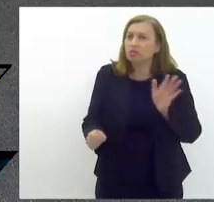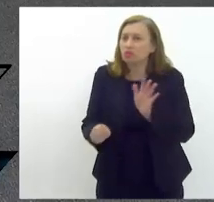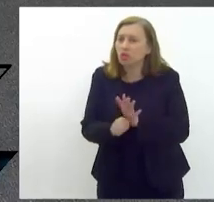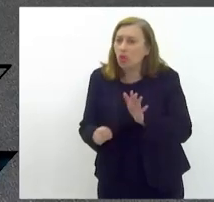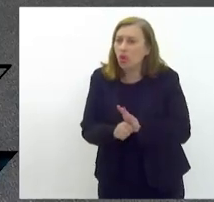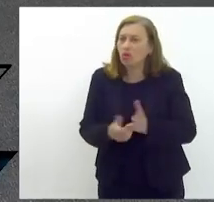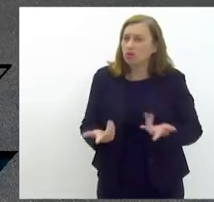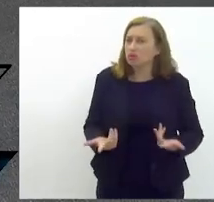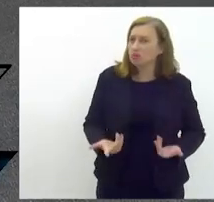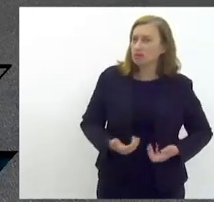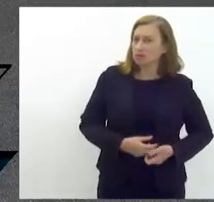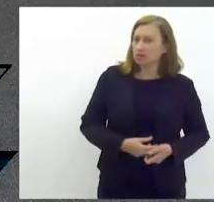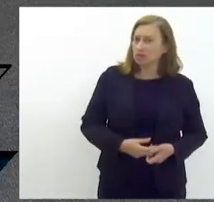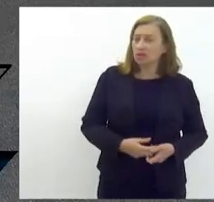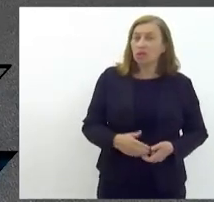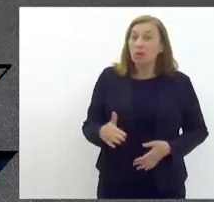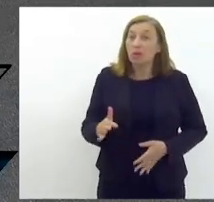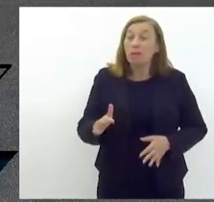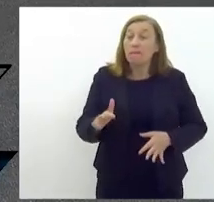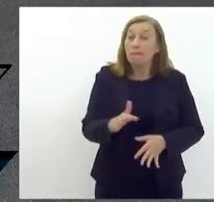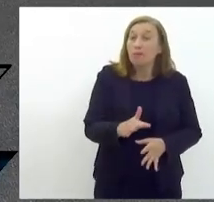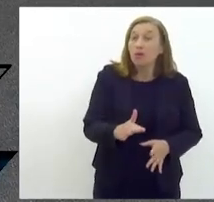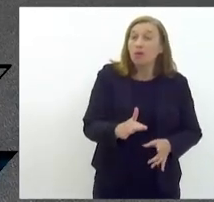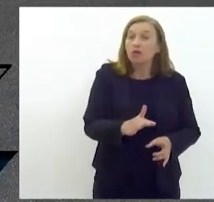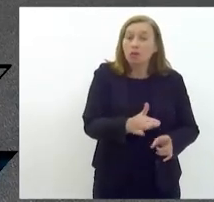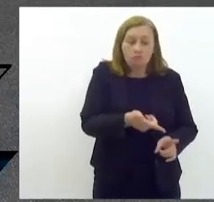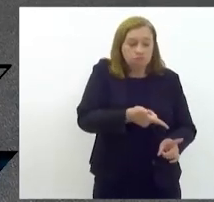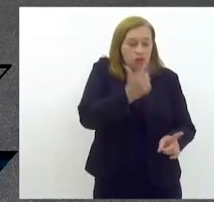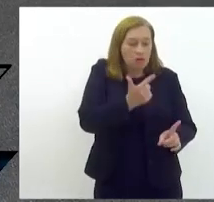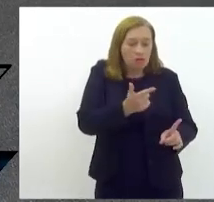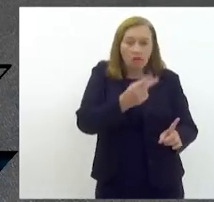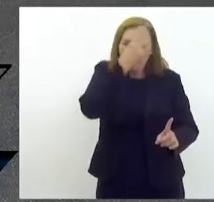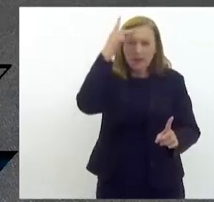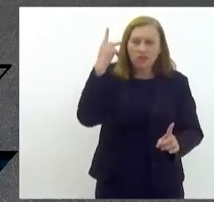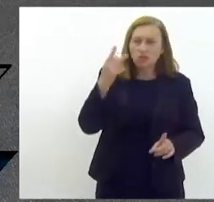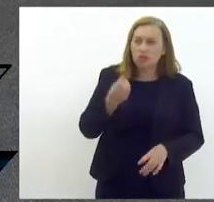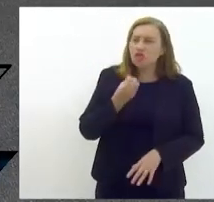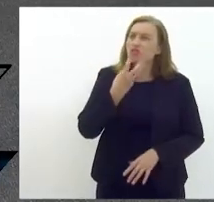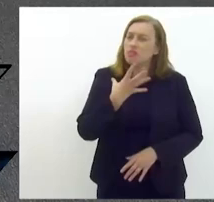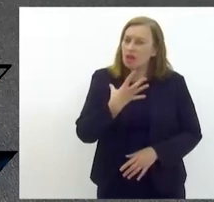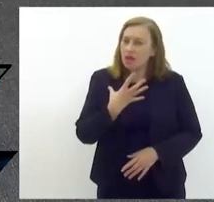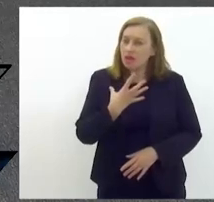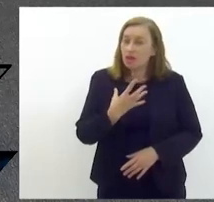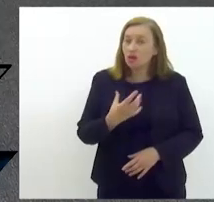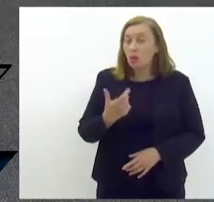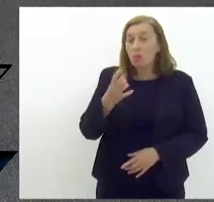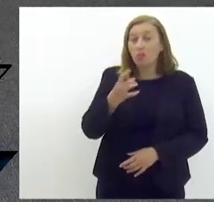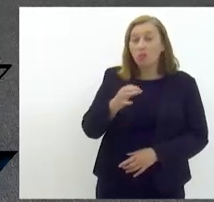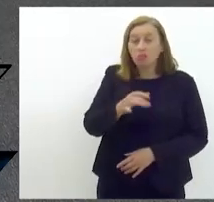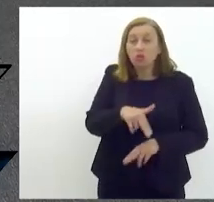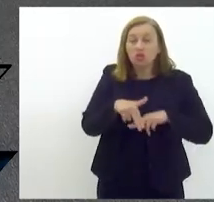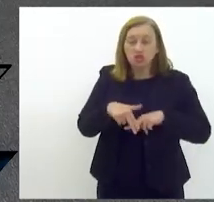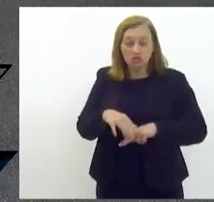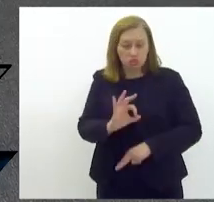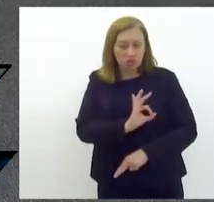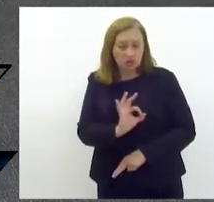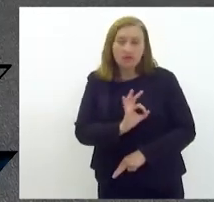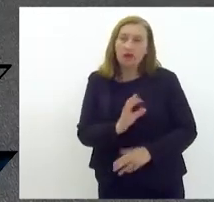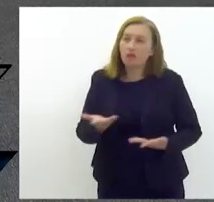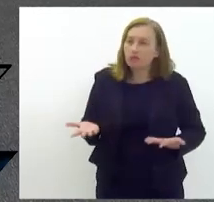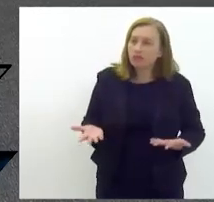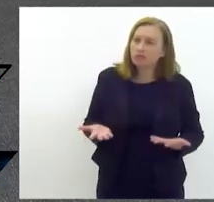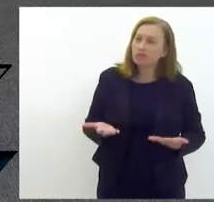penaliza uma vida de um cidadão de bem o supostamente são policial fica aqui o meus sentimentos